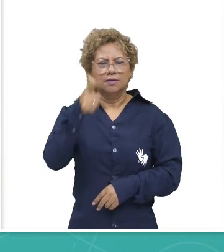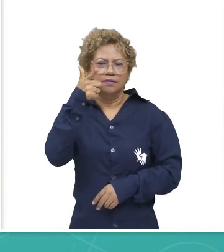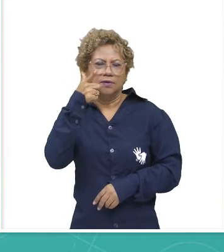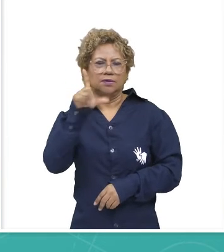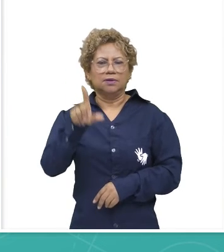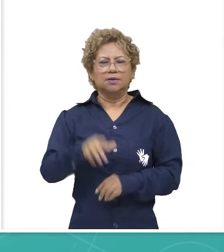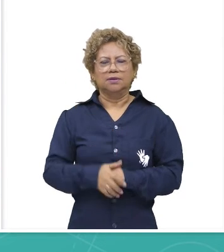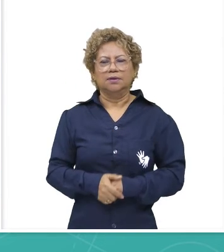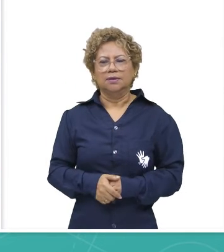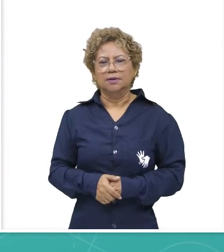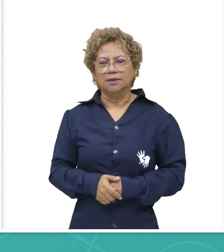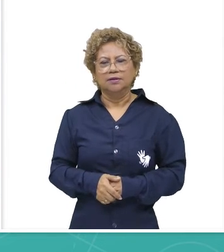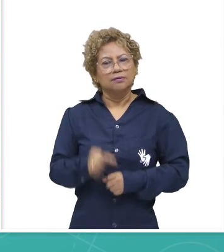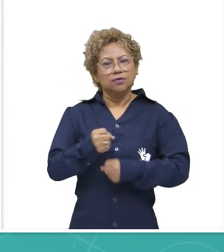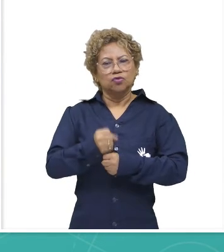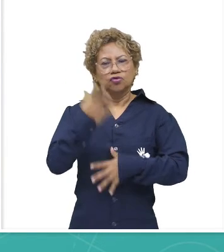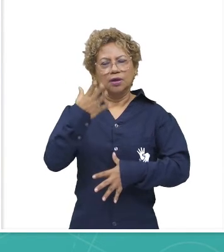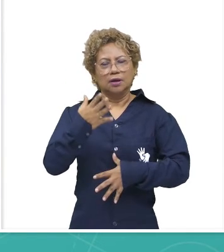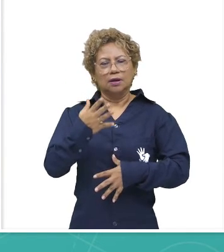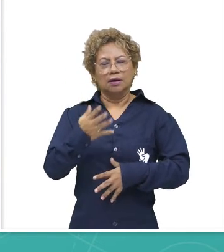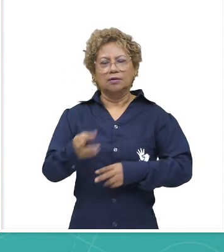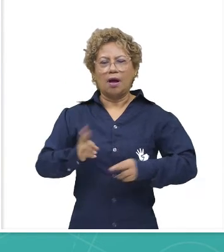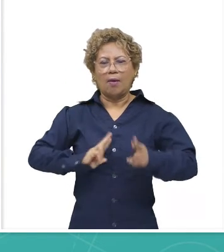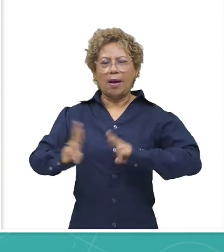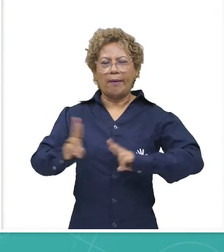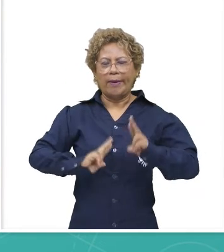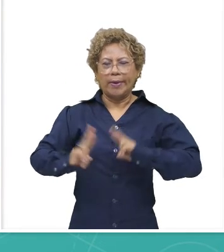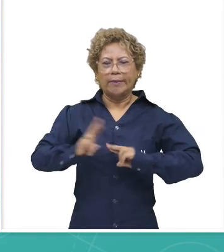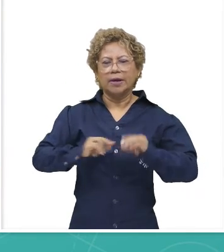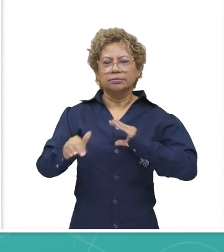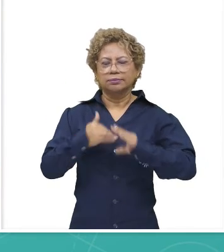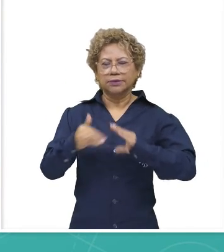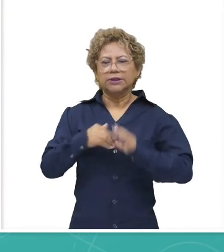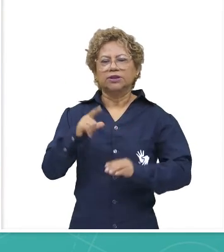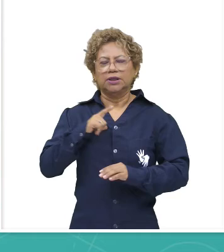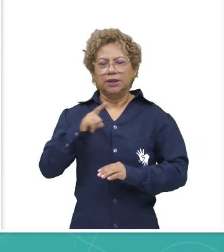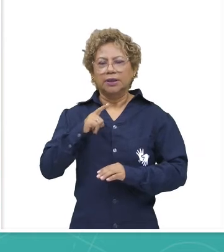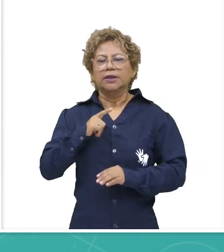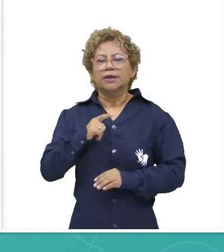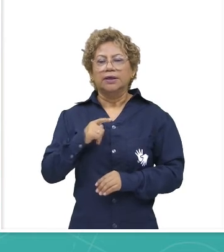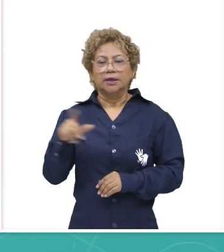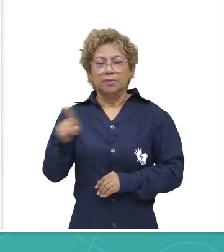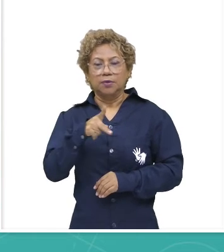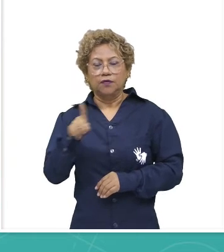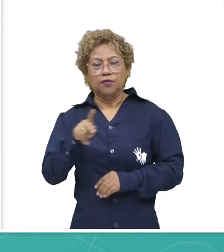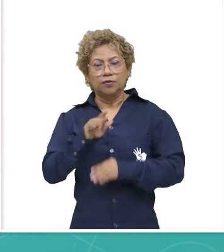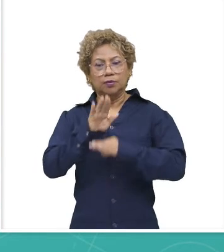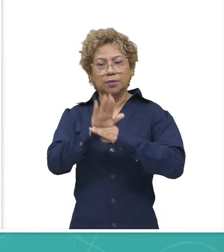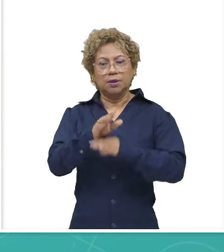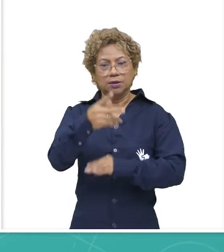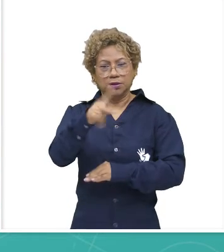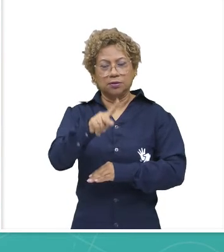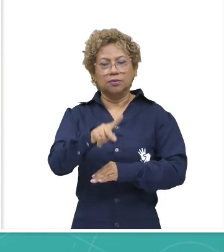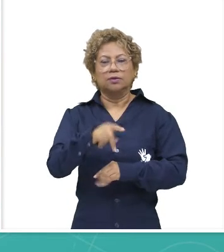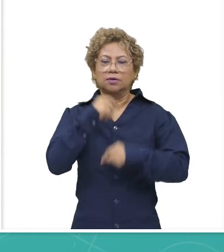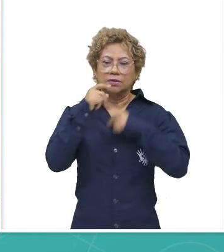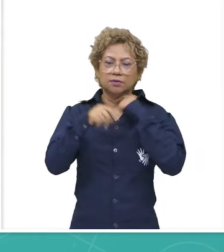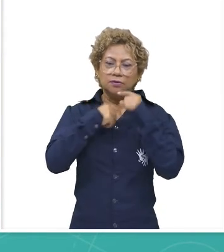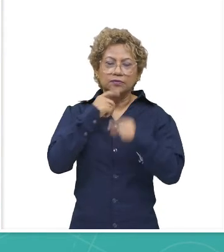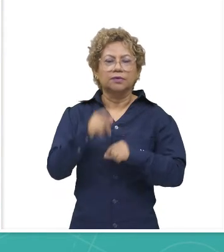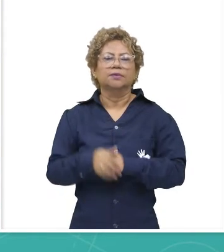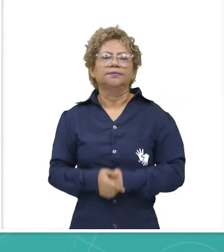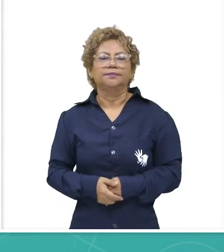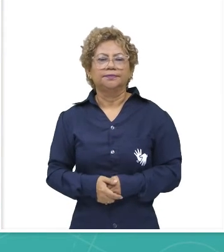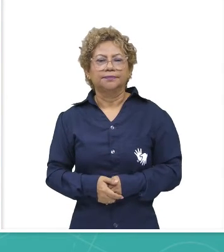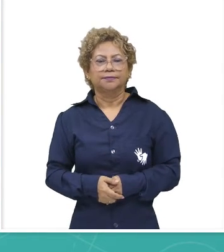de participar no chat. Nós temos professores lá de plantão para atendê-los. Vamos lá, leiam comigo aí a primeira